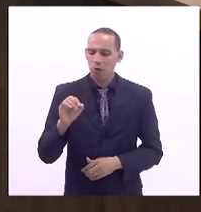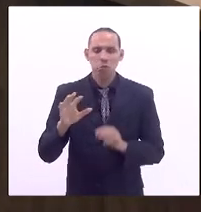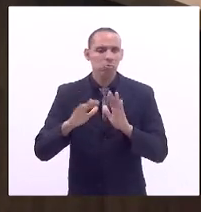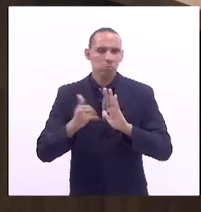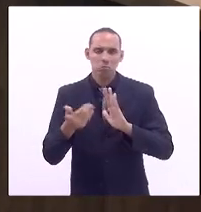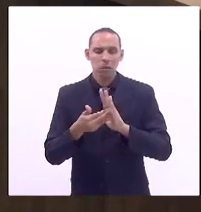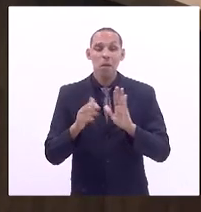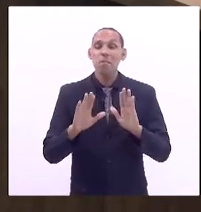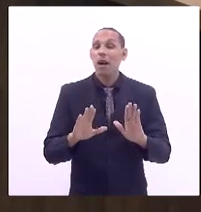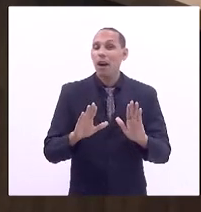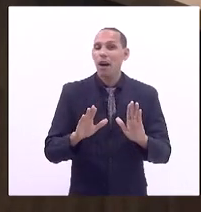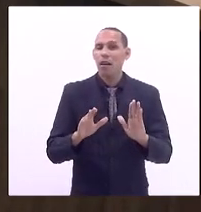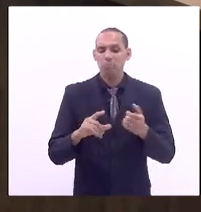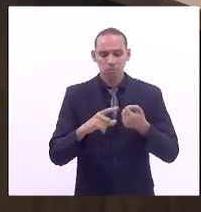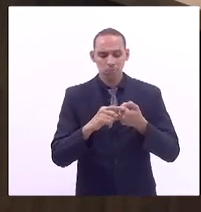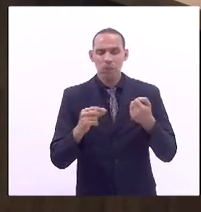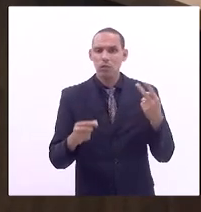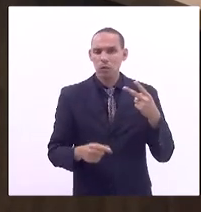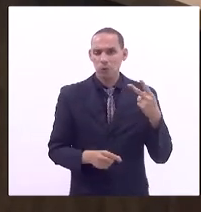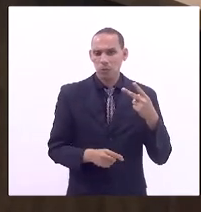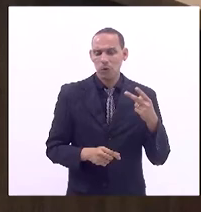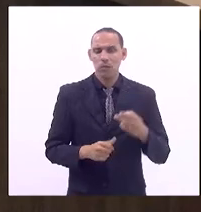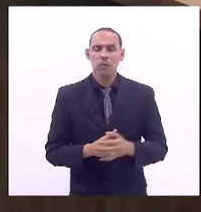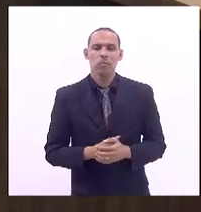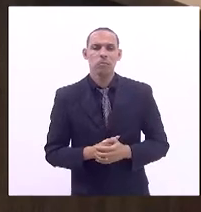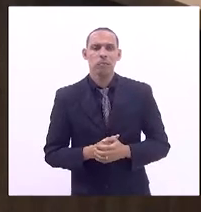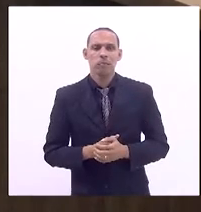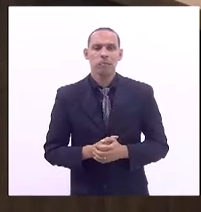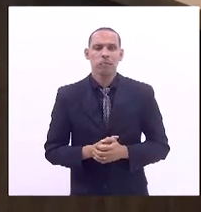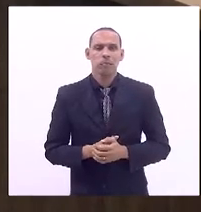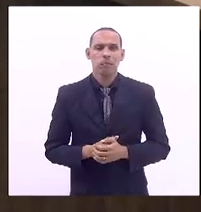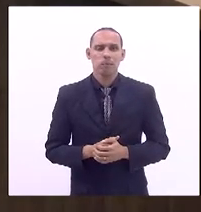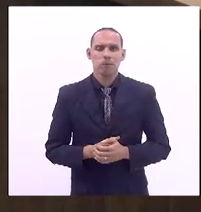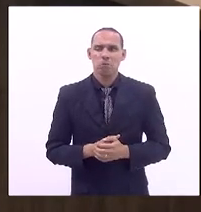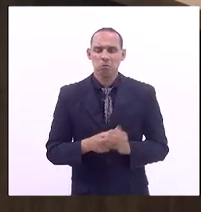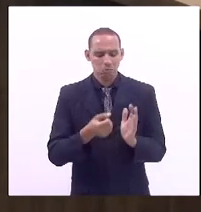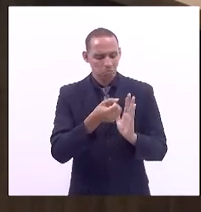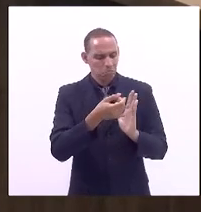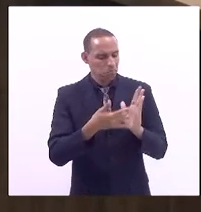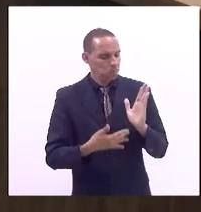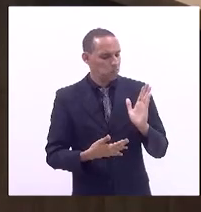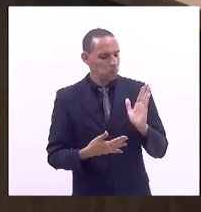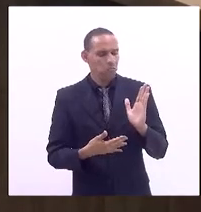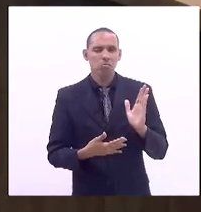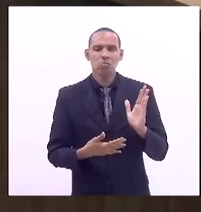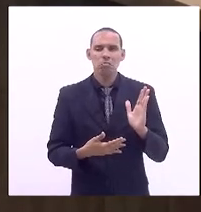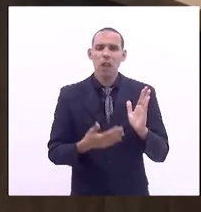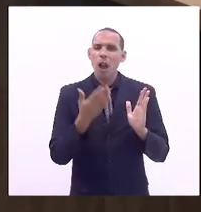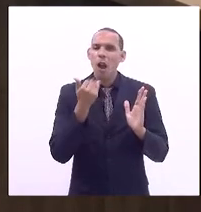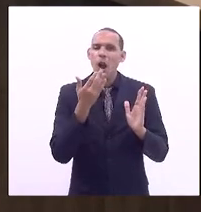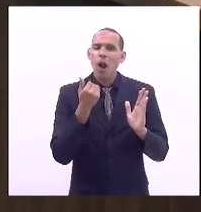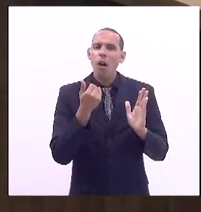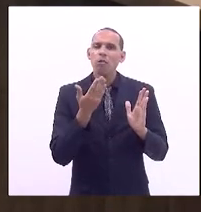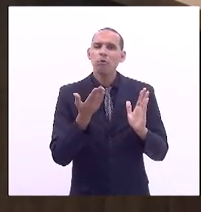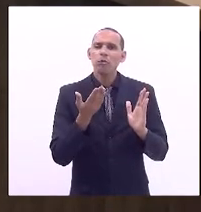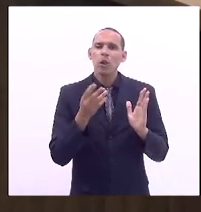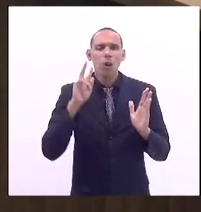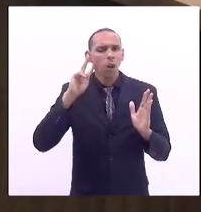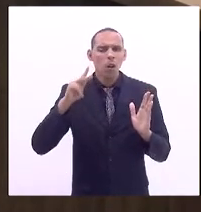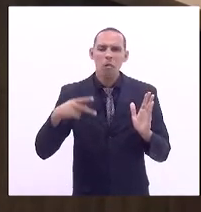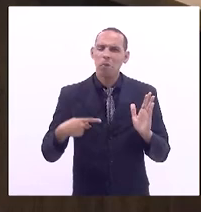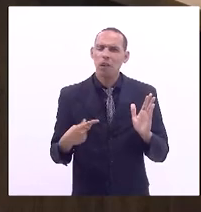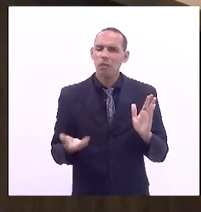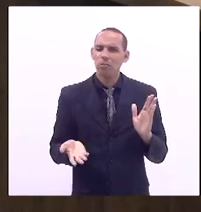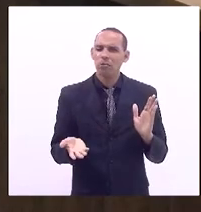mas no artigo 2º Eu acho que eu ia tomar e de alimentos para consumo humano